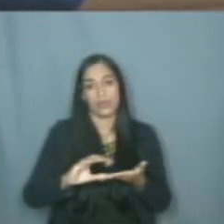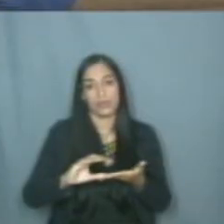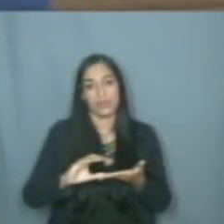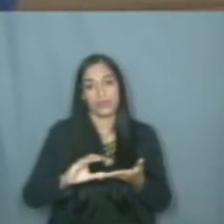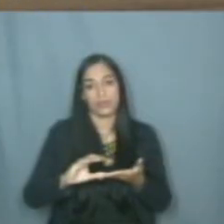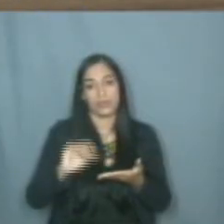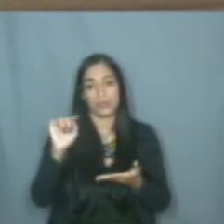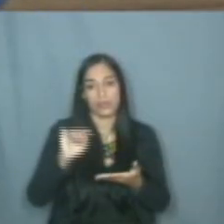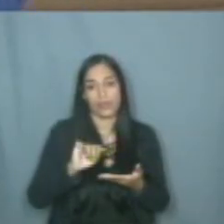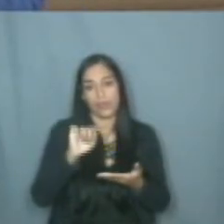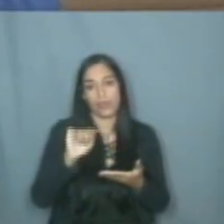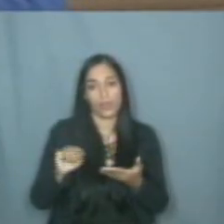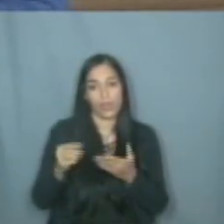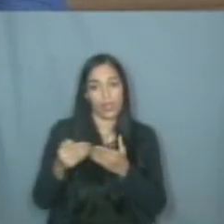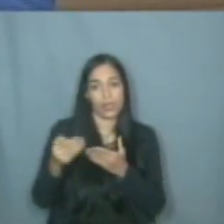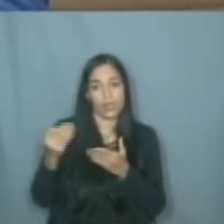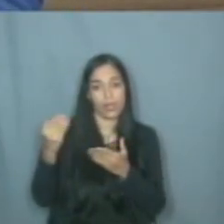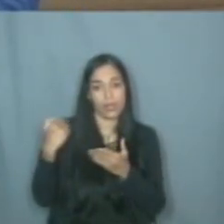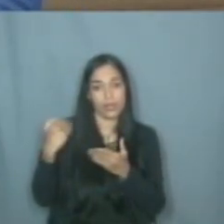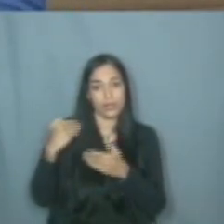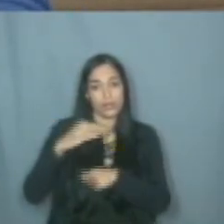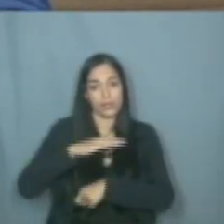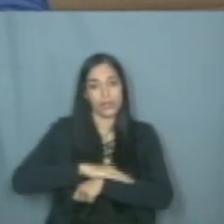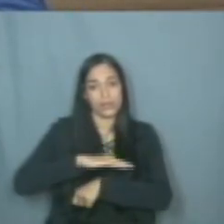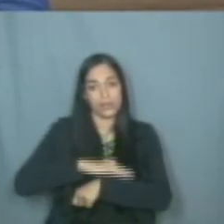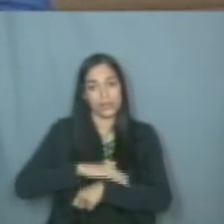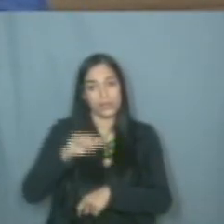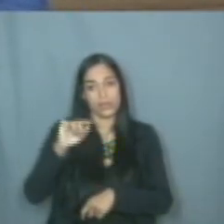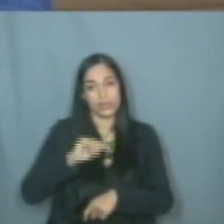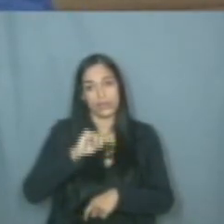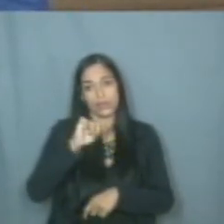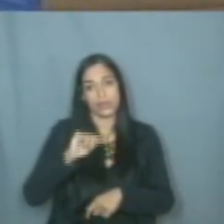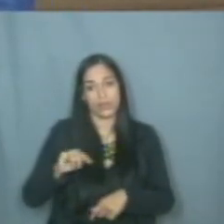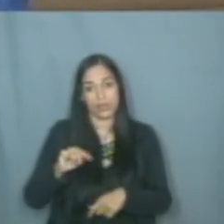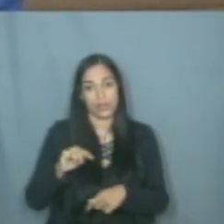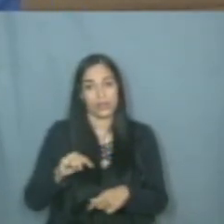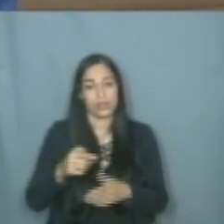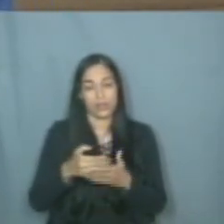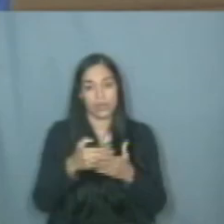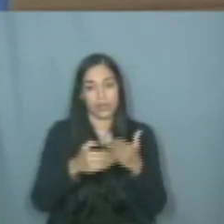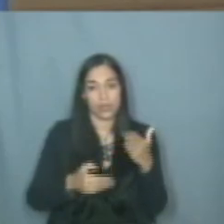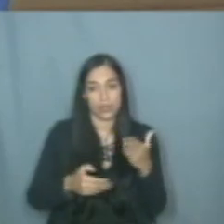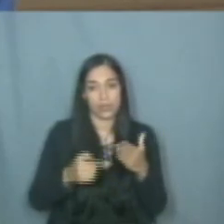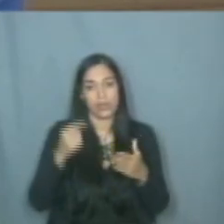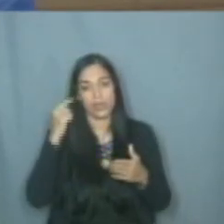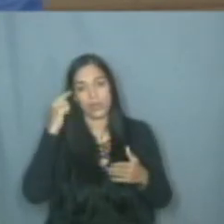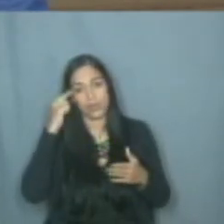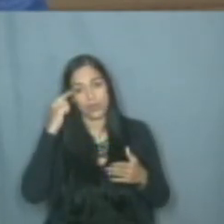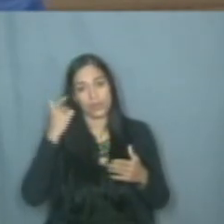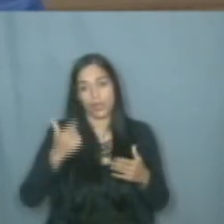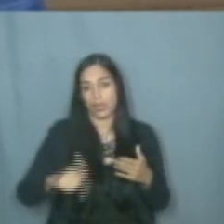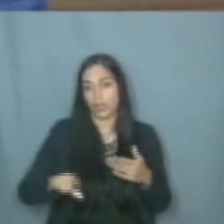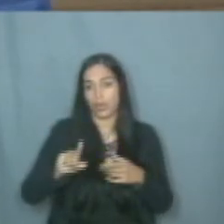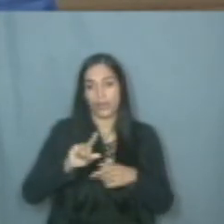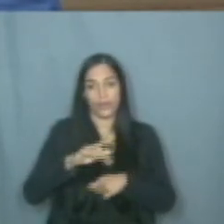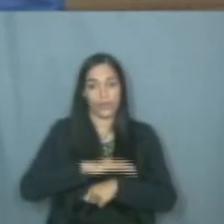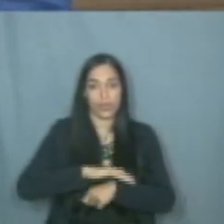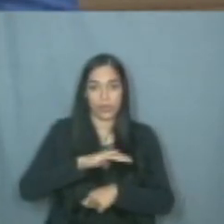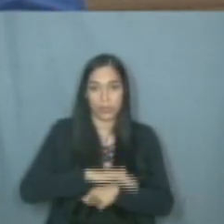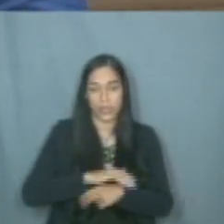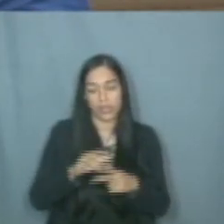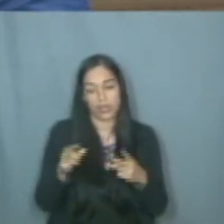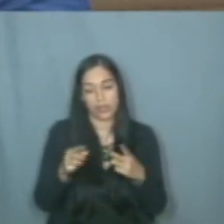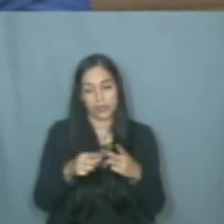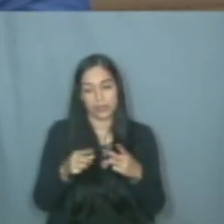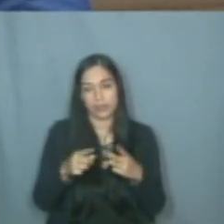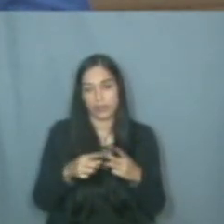foram desligados antes do prazo do contrato deles. Então, assim, aqui a gente já tirou todas as dúvidas. Não foi temporário, não foi